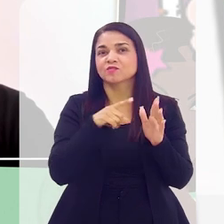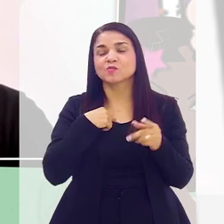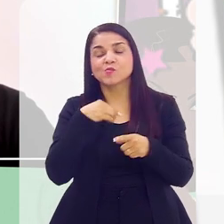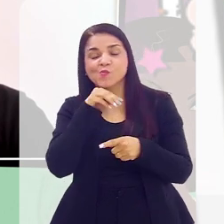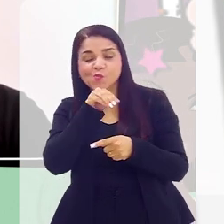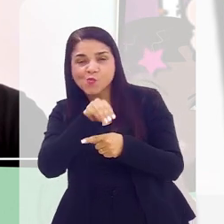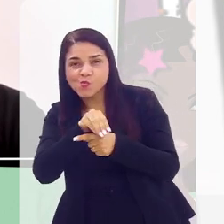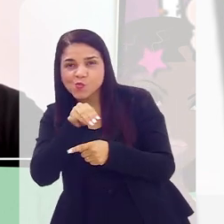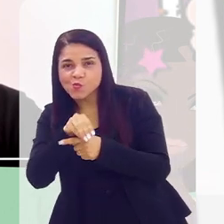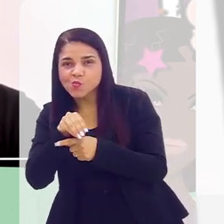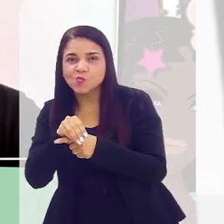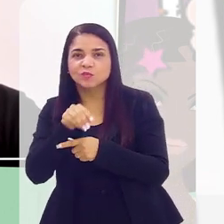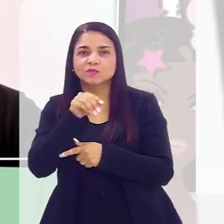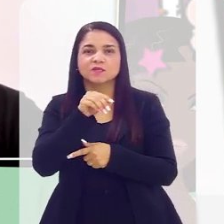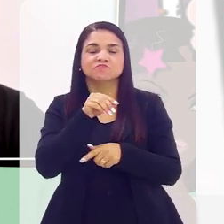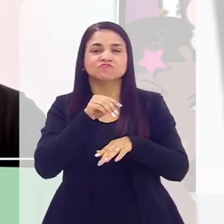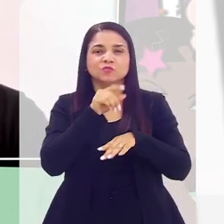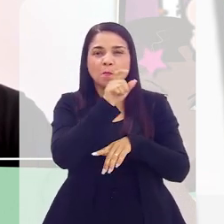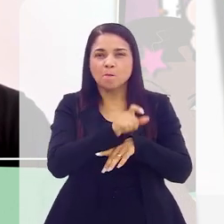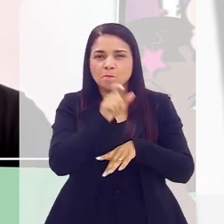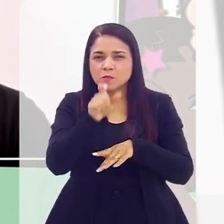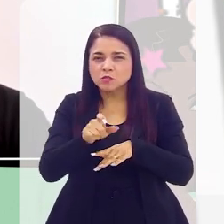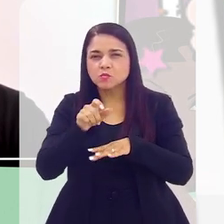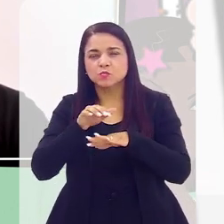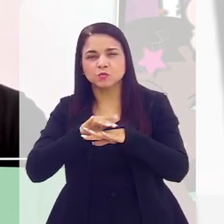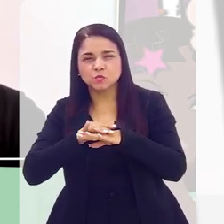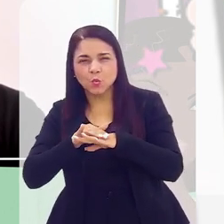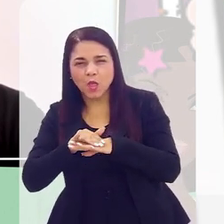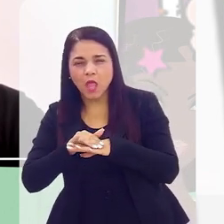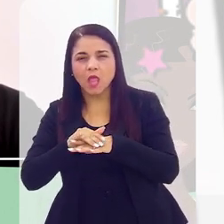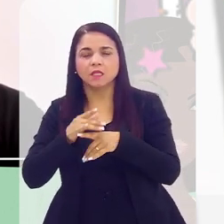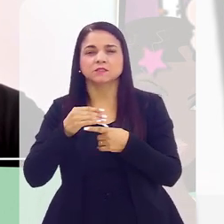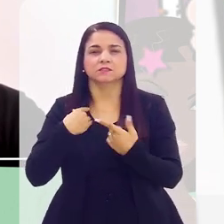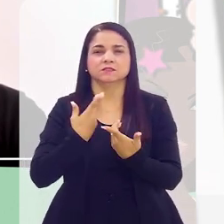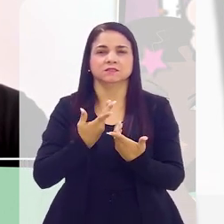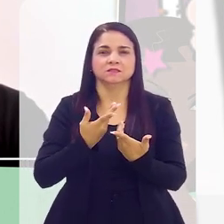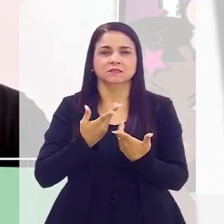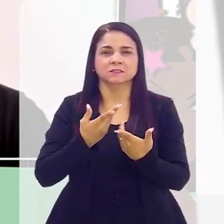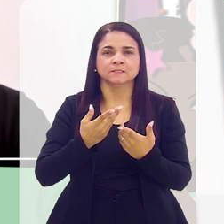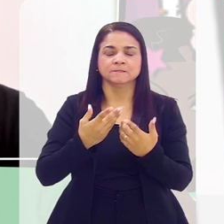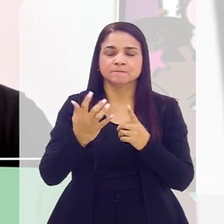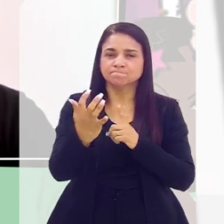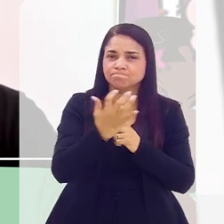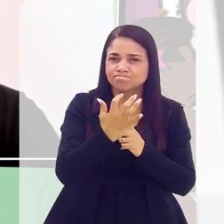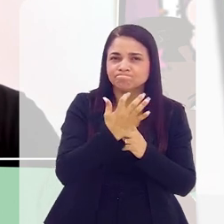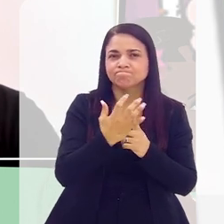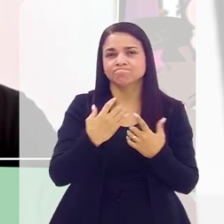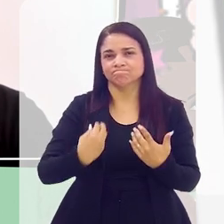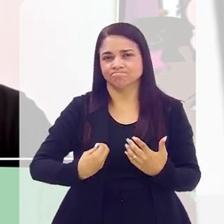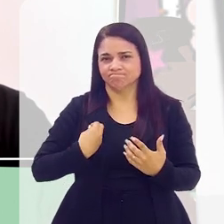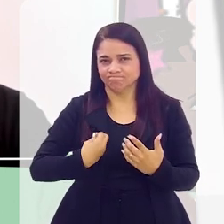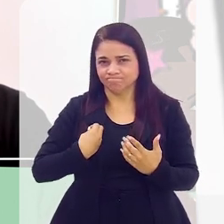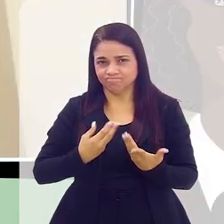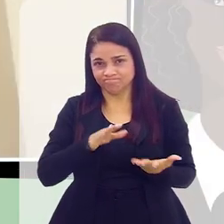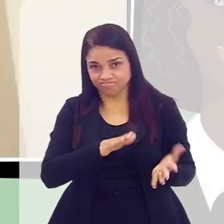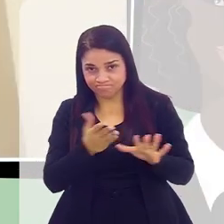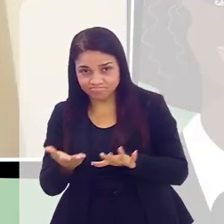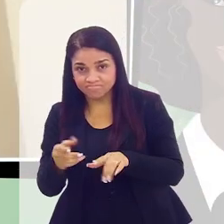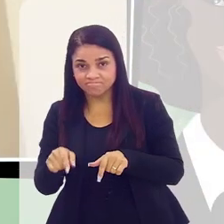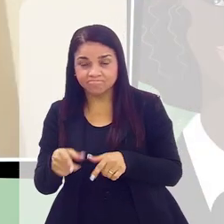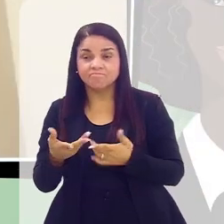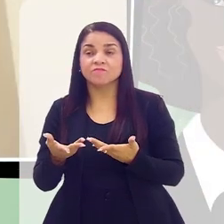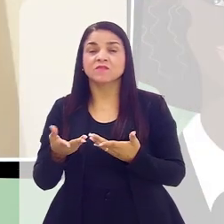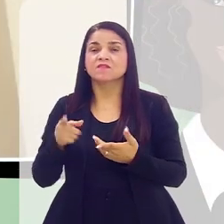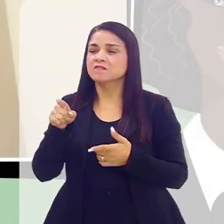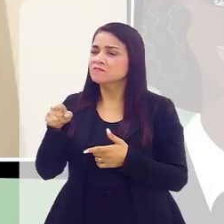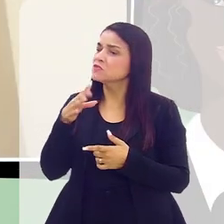projeto que cuida de pessoas em cuidados paliativos, pessoas que têm uma doença que ameaça a vida. E se